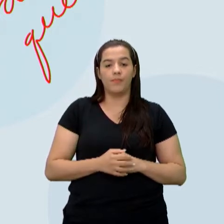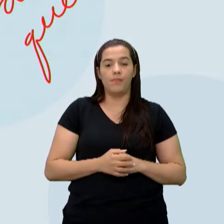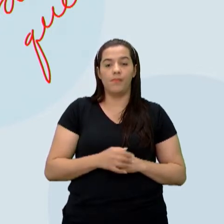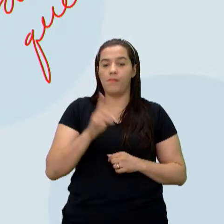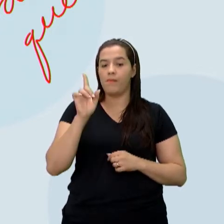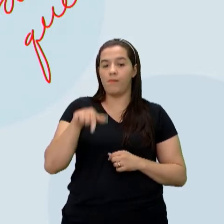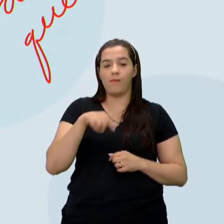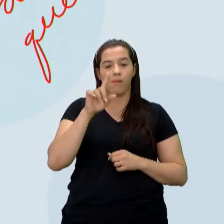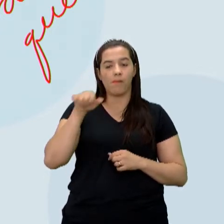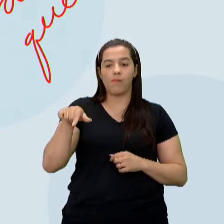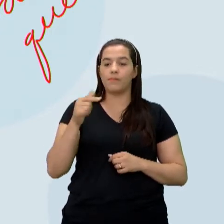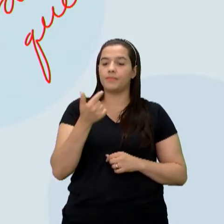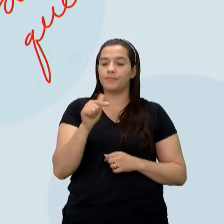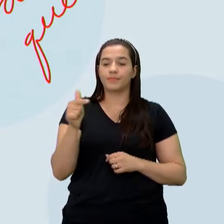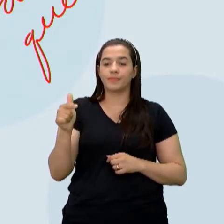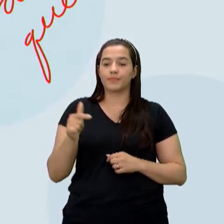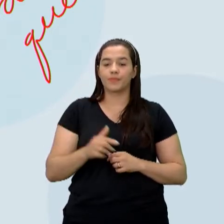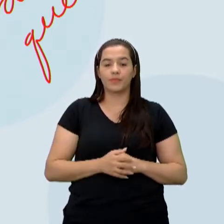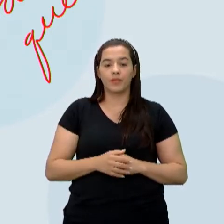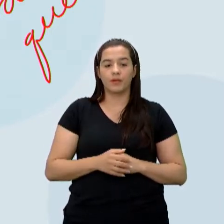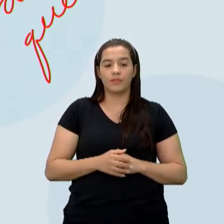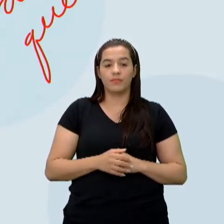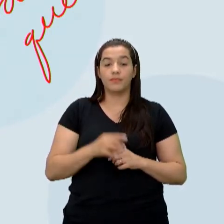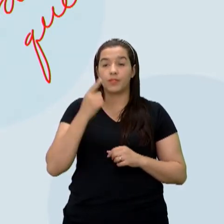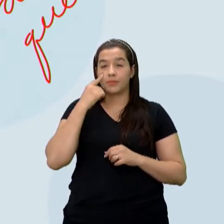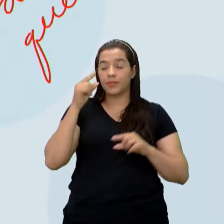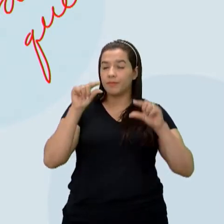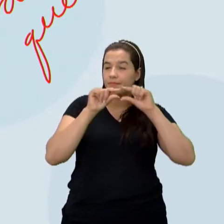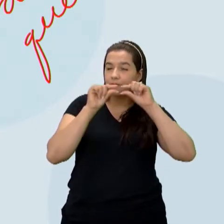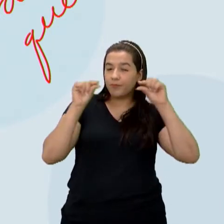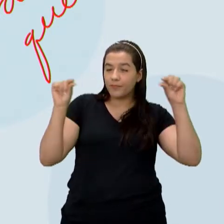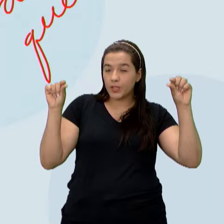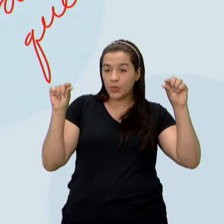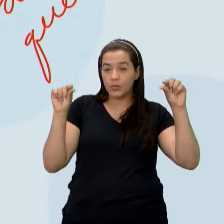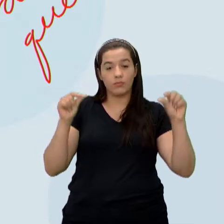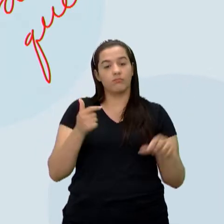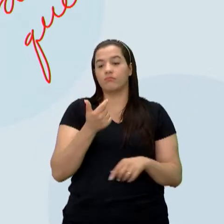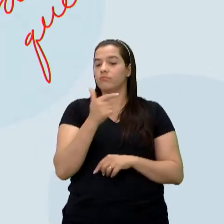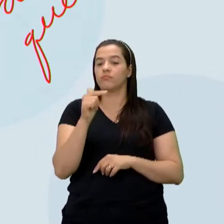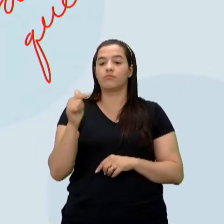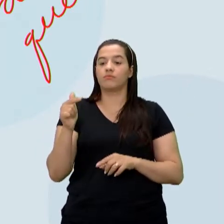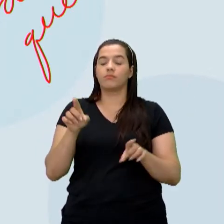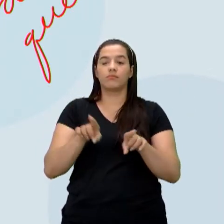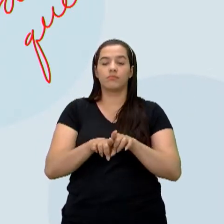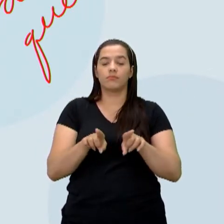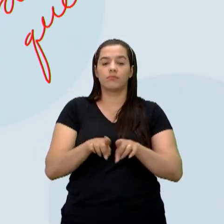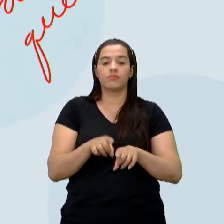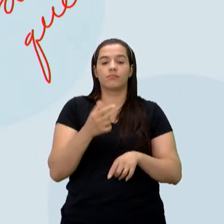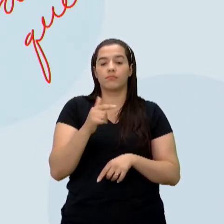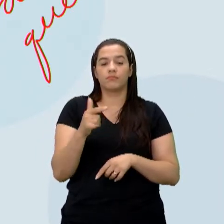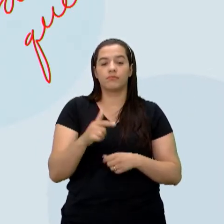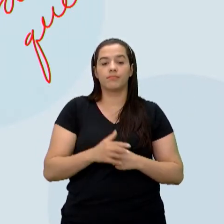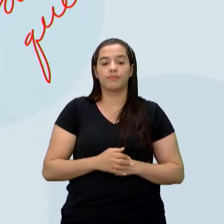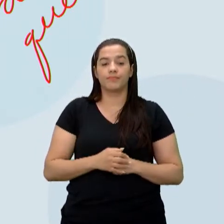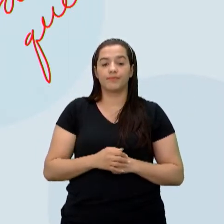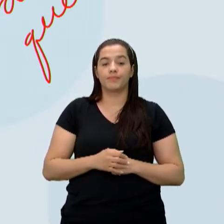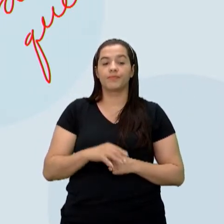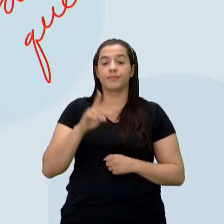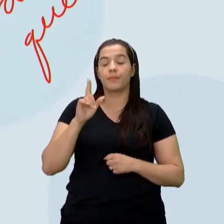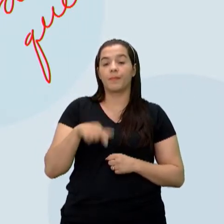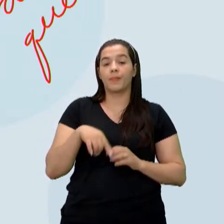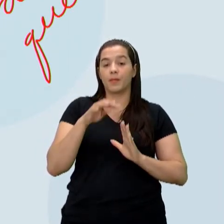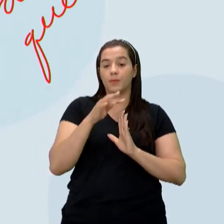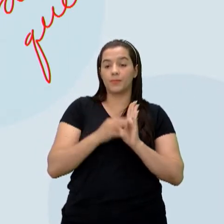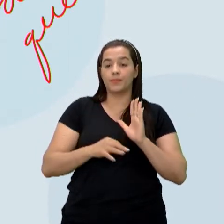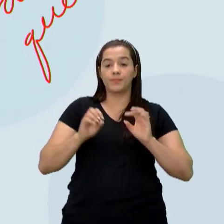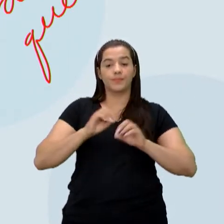a finalidade. Observar fios, também não era essa a finalidade. Mas no texto que